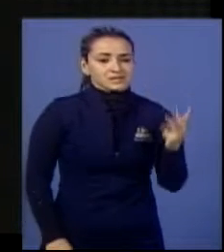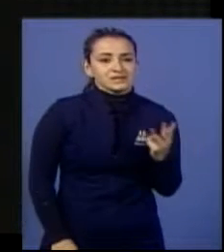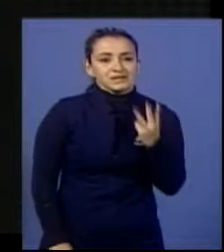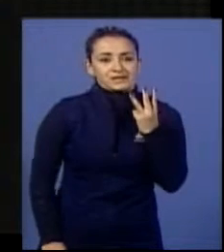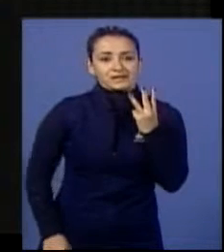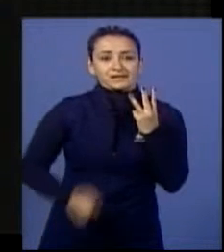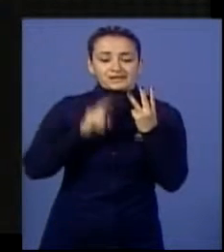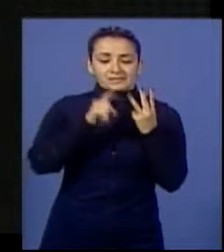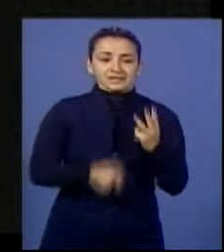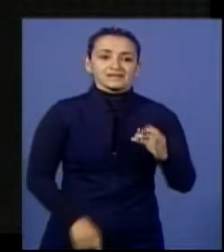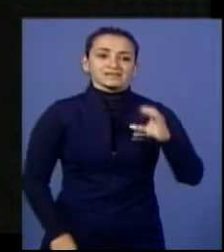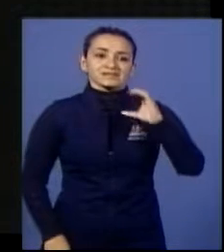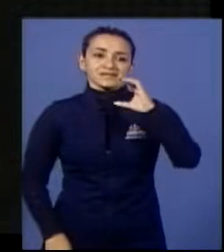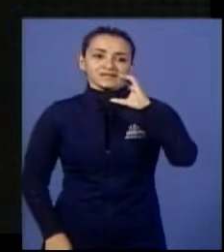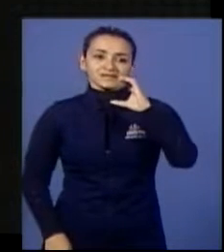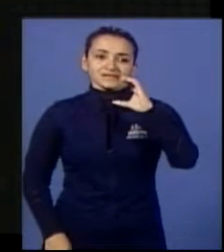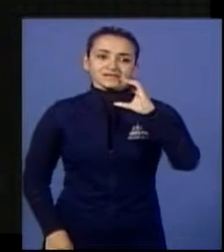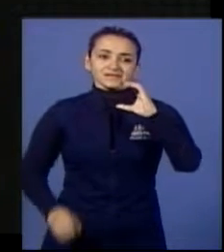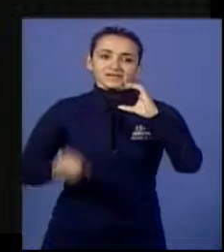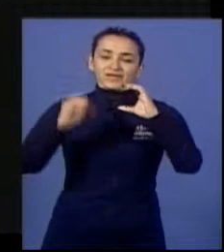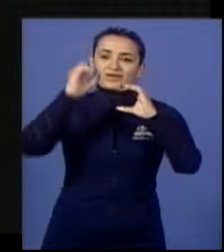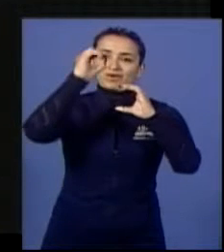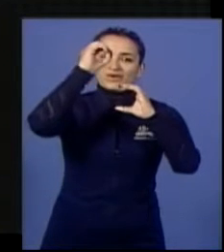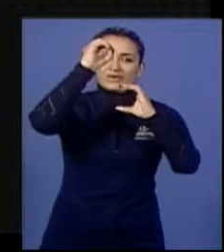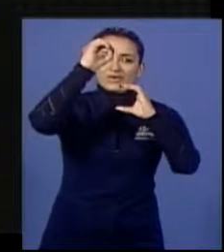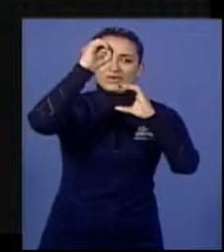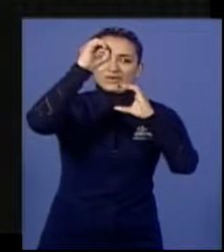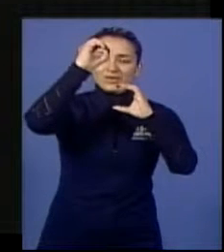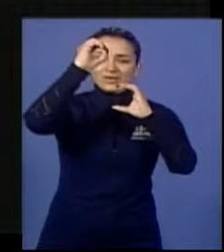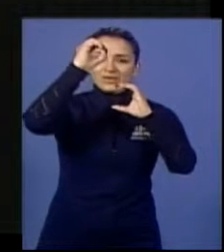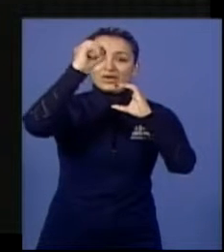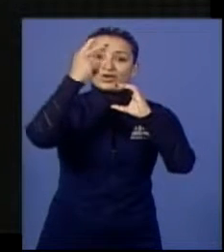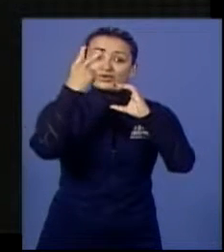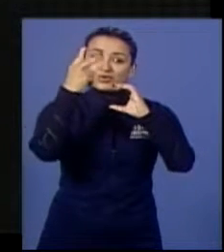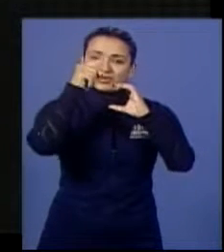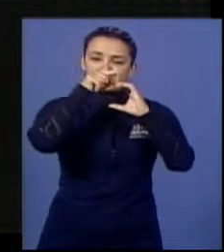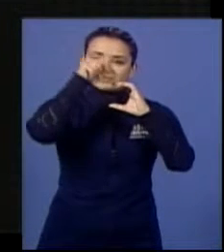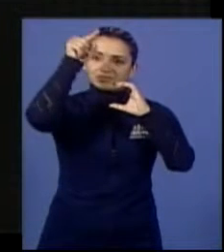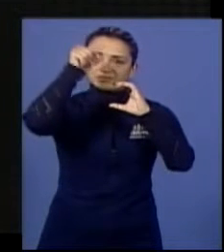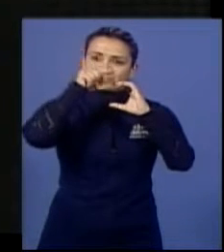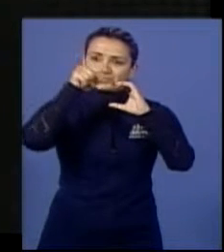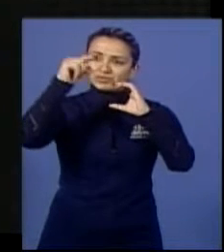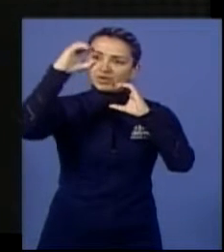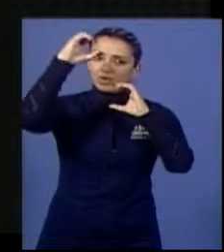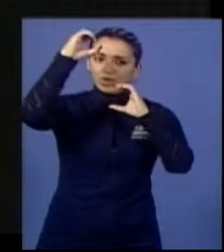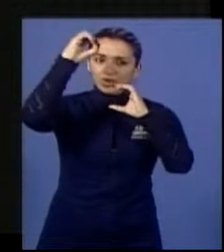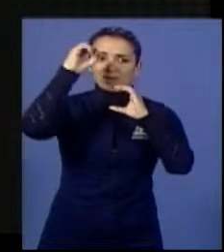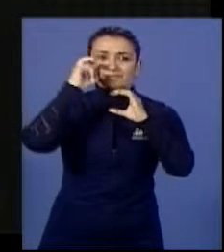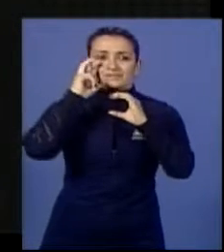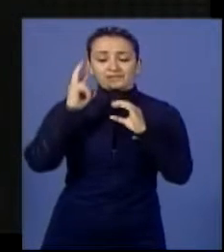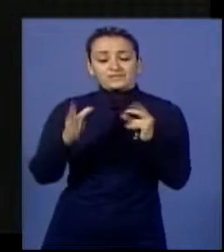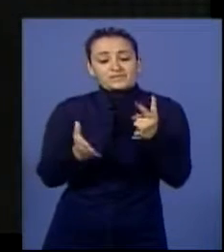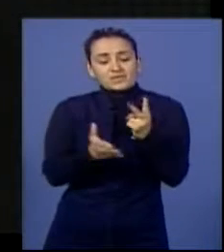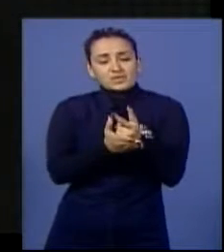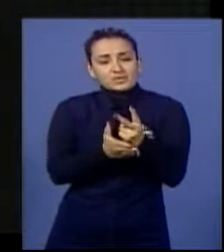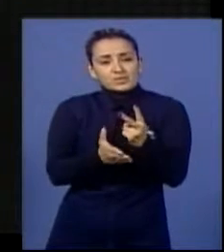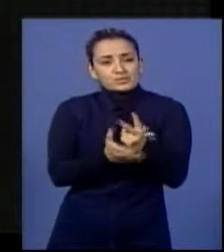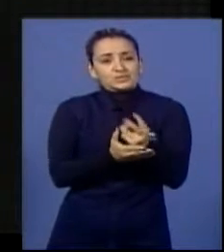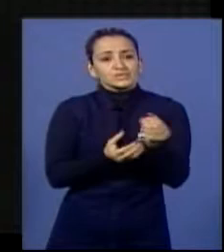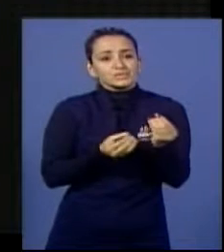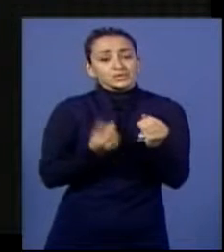C dupla O, dupla ligação, dois traços aqui, O, e depois continua outro oxigênio,